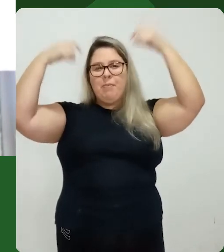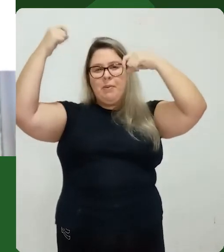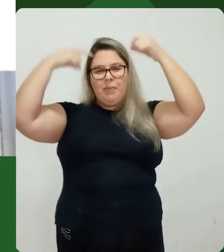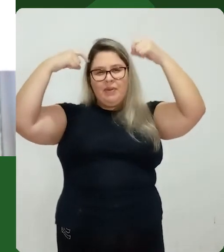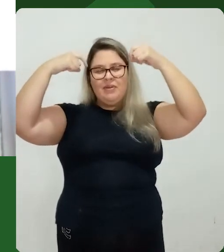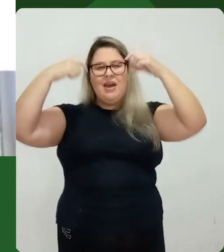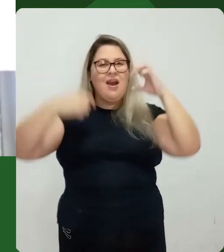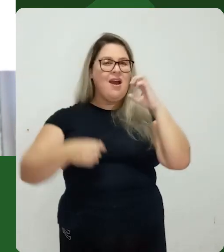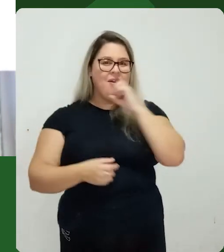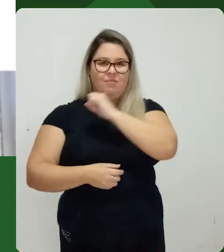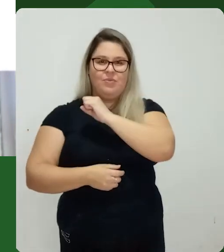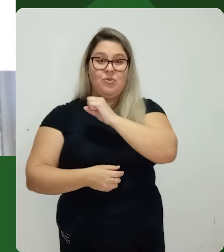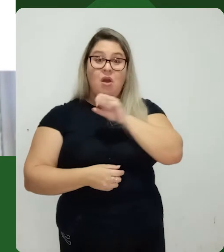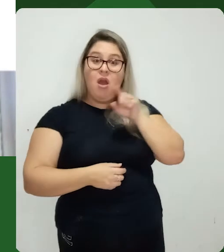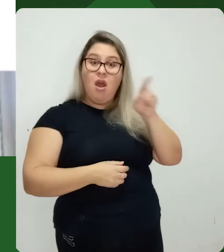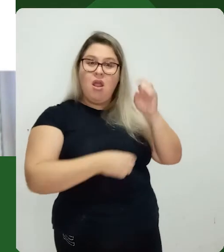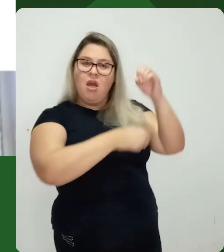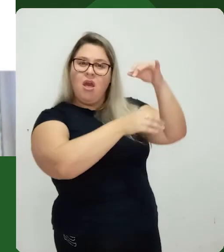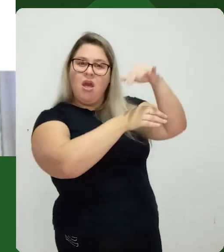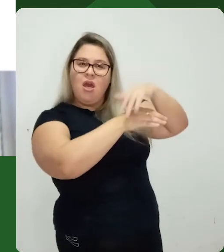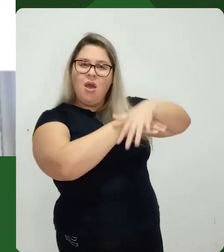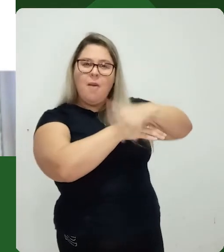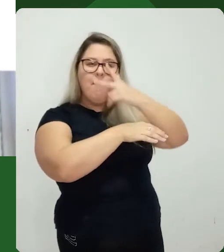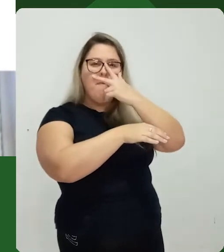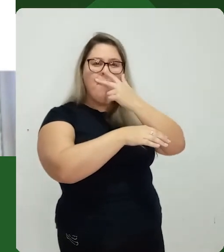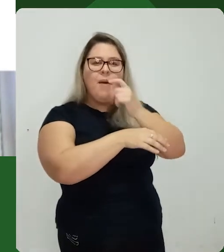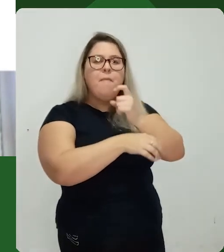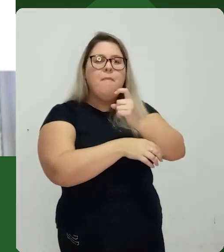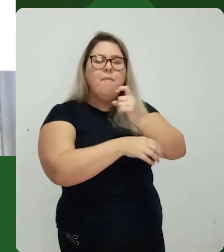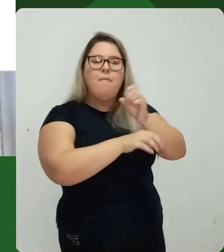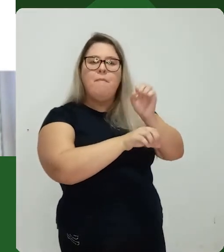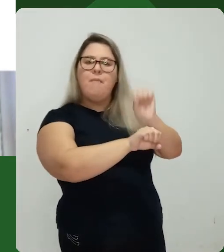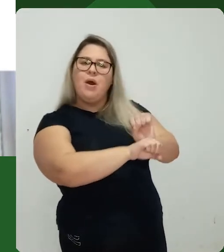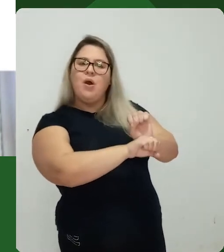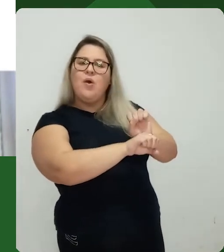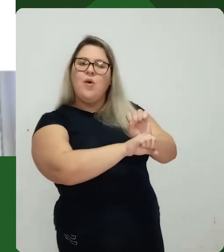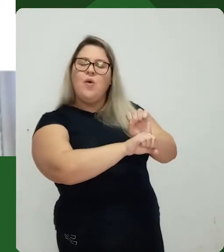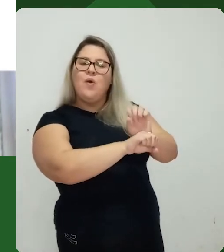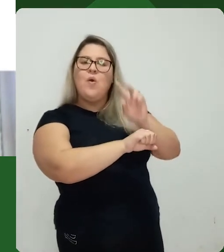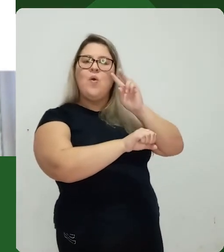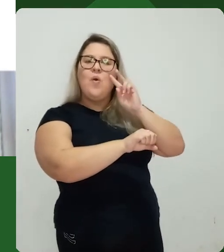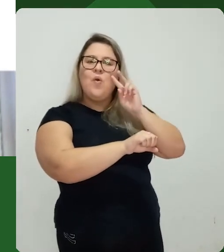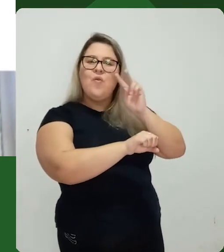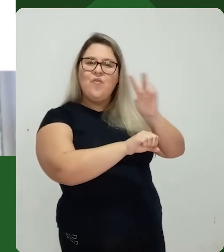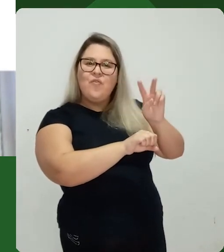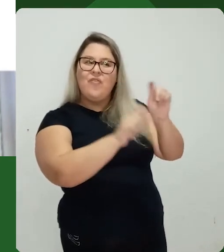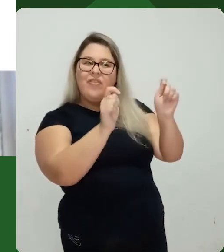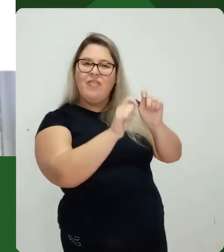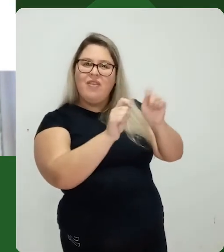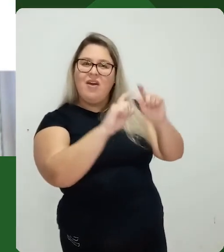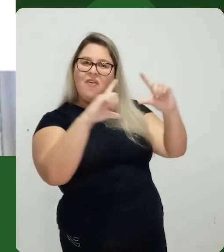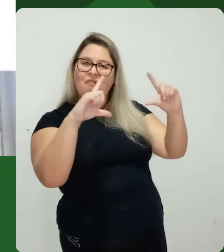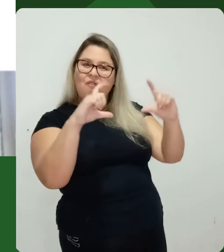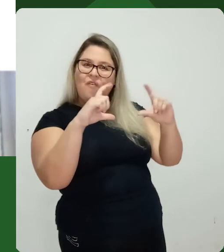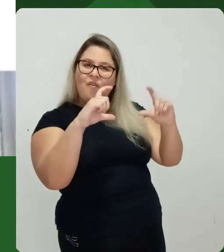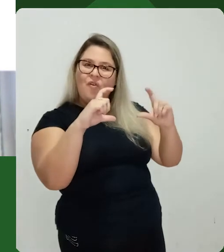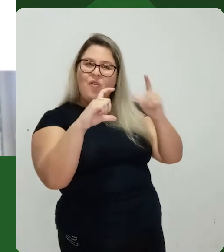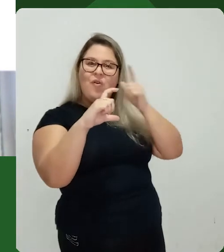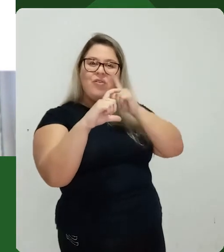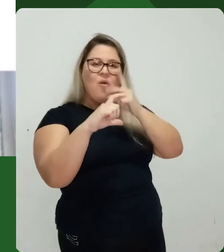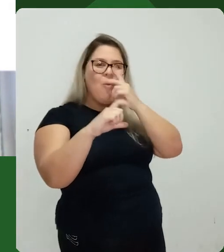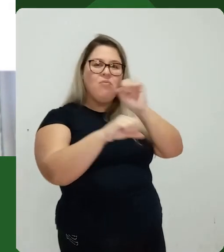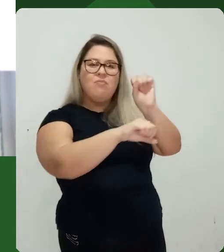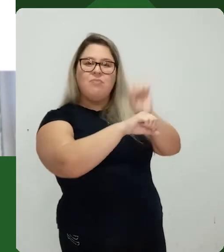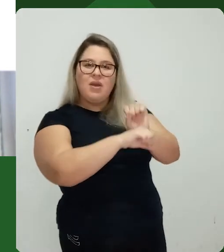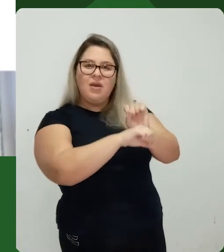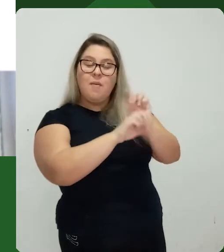não foi, você já tomou banho de chuveiro, então você sabe que é tudo muito rápido, a gotinha caindo e a gotinha parece congelada aqui em cima. Eu consigo